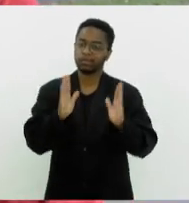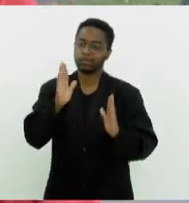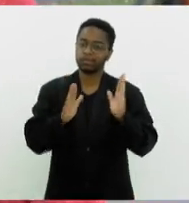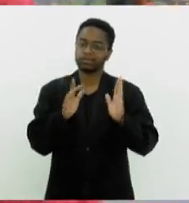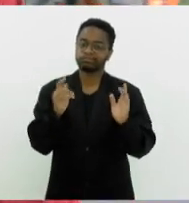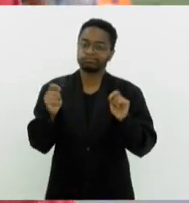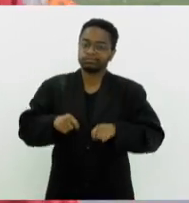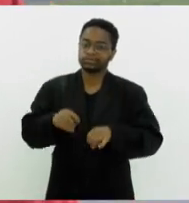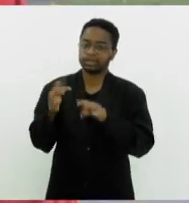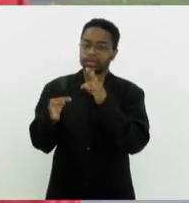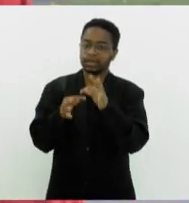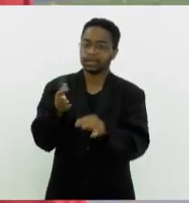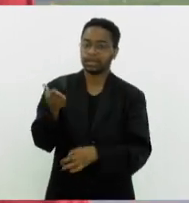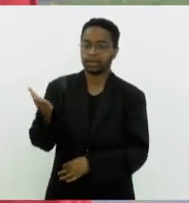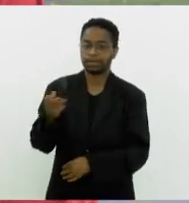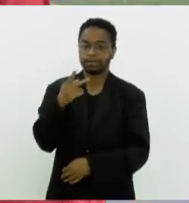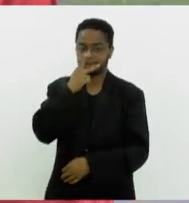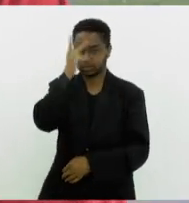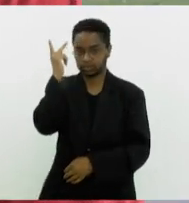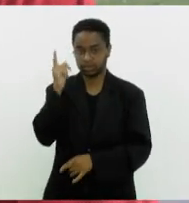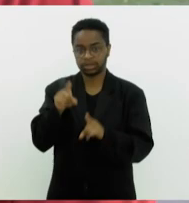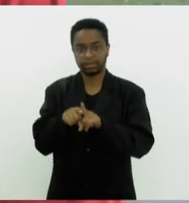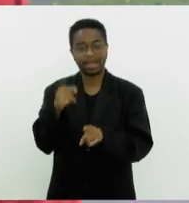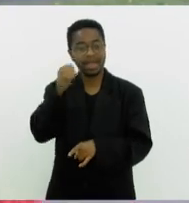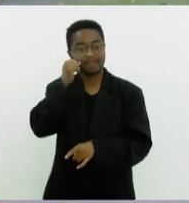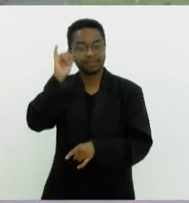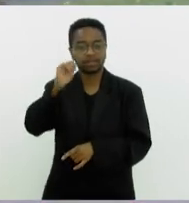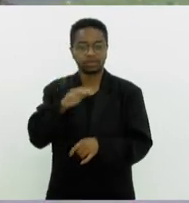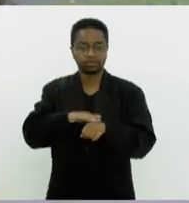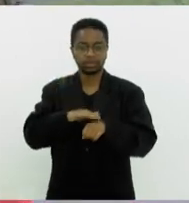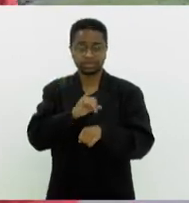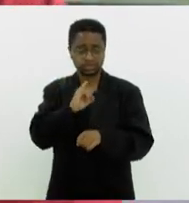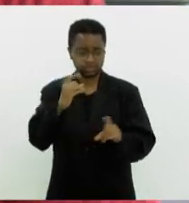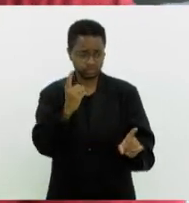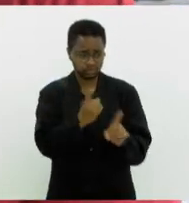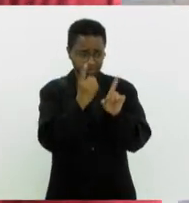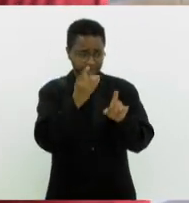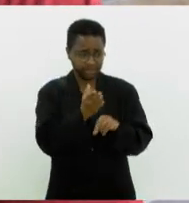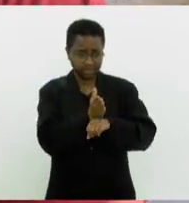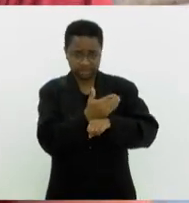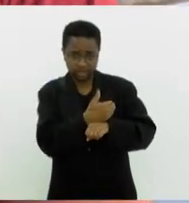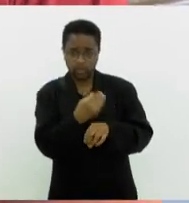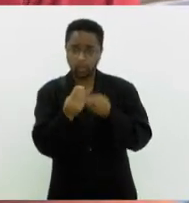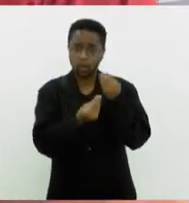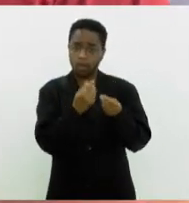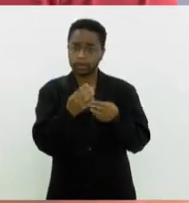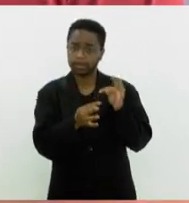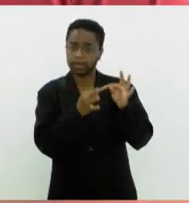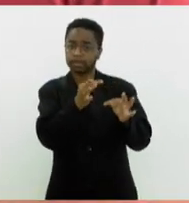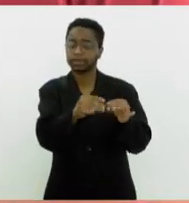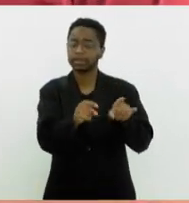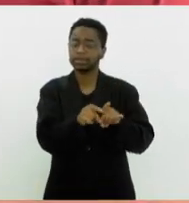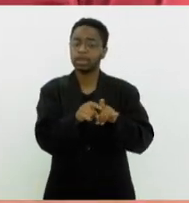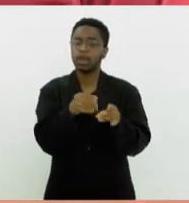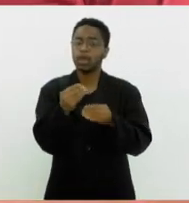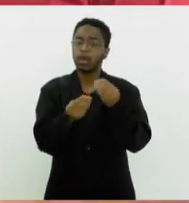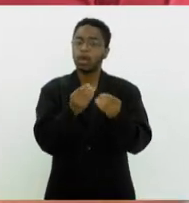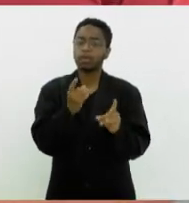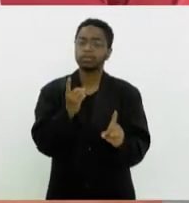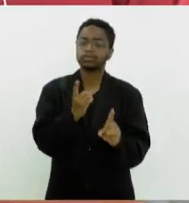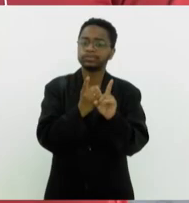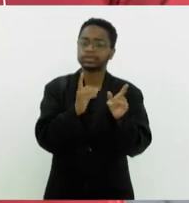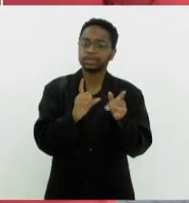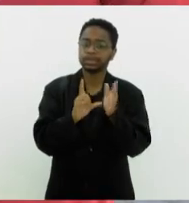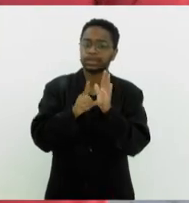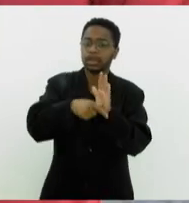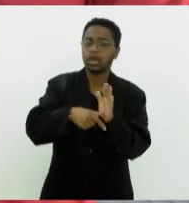essa pessoa e evitar. Descobrindo a doença logo cedo, quais são os tipos de tratamento? E também para esse diagnóstico tardio, qual é